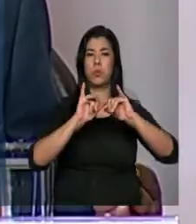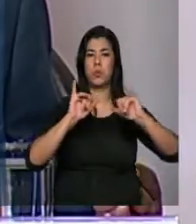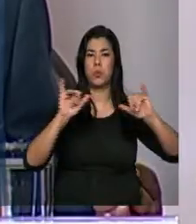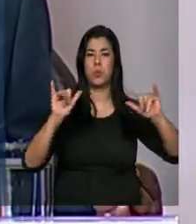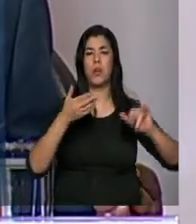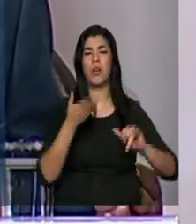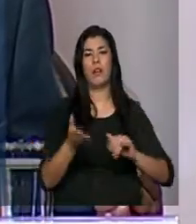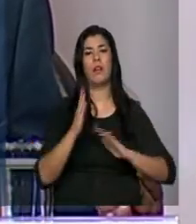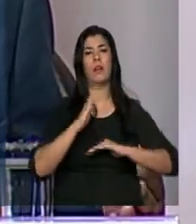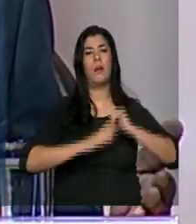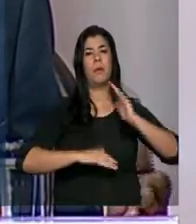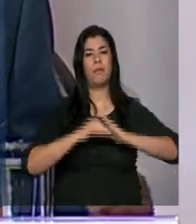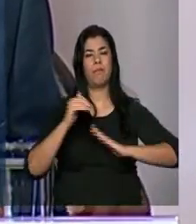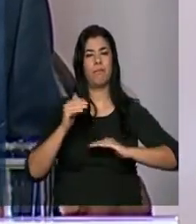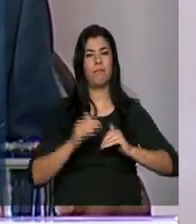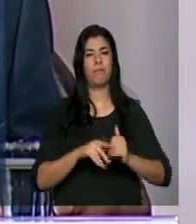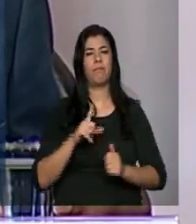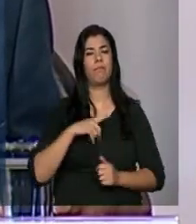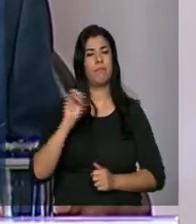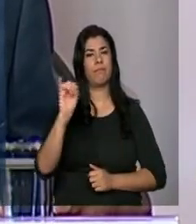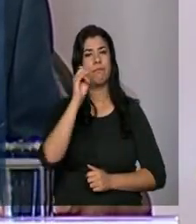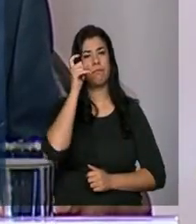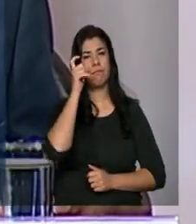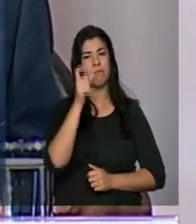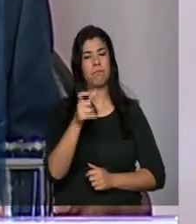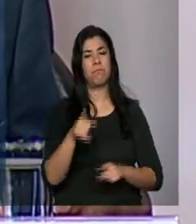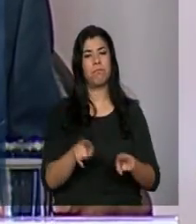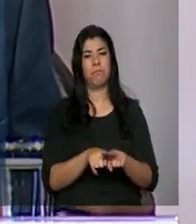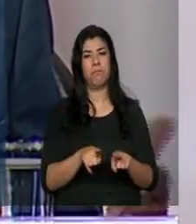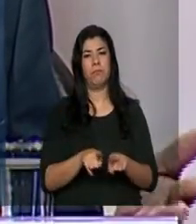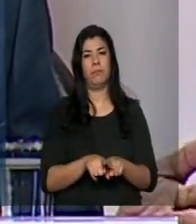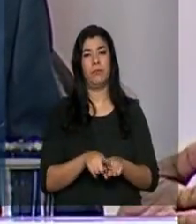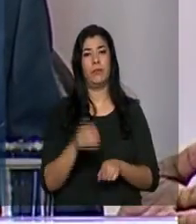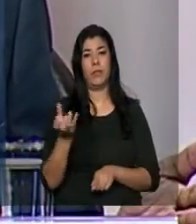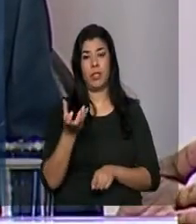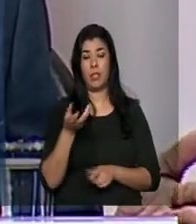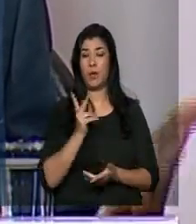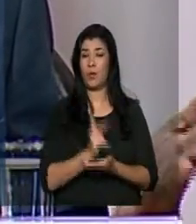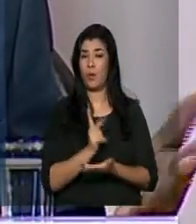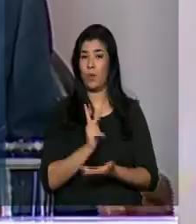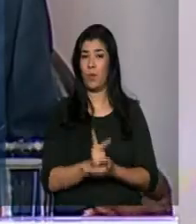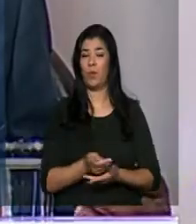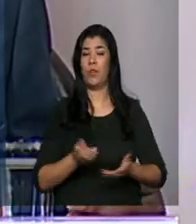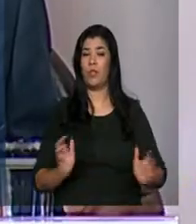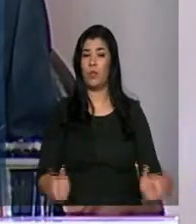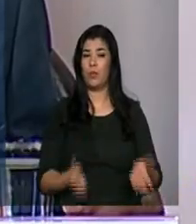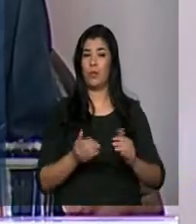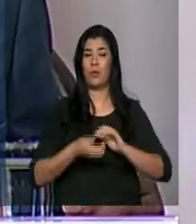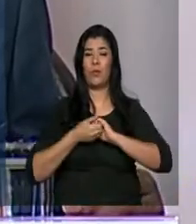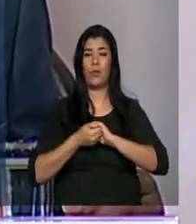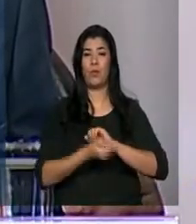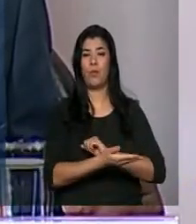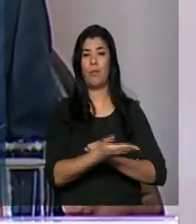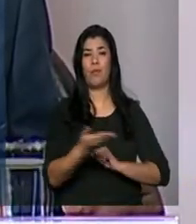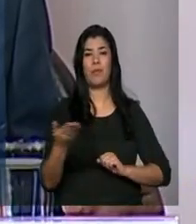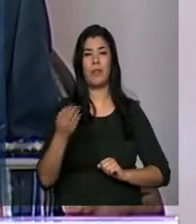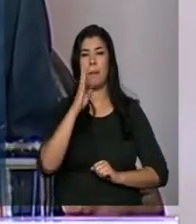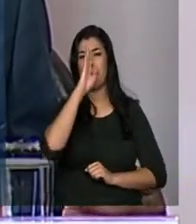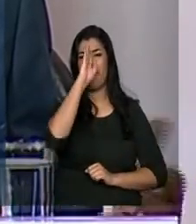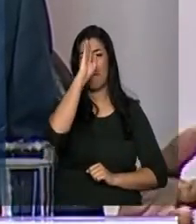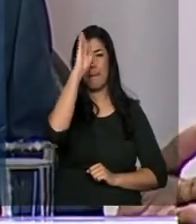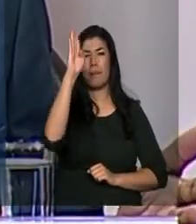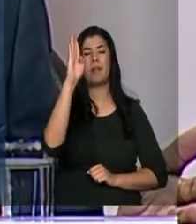essa campanha que é muito interessante. E quero incentivar e cumprimentar todas as